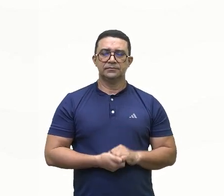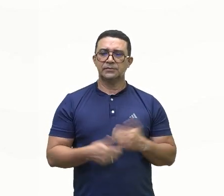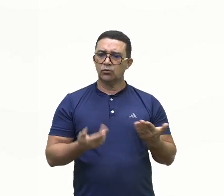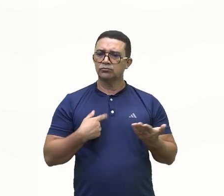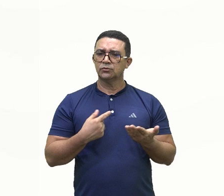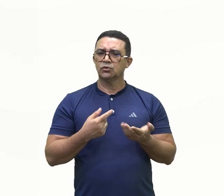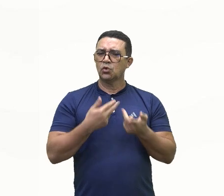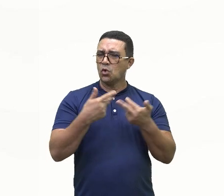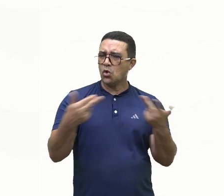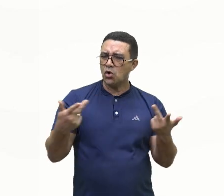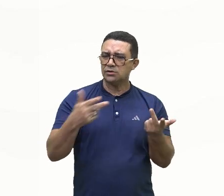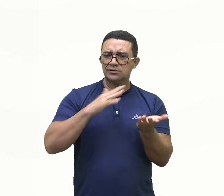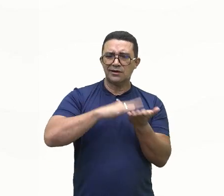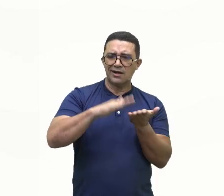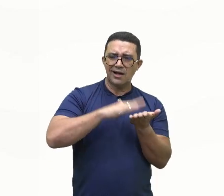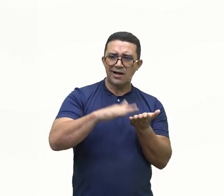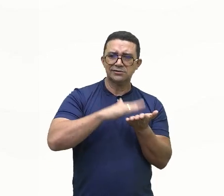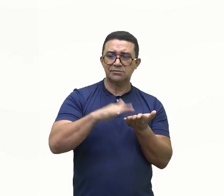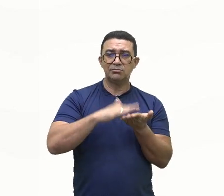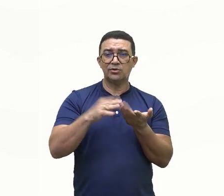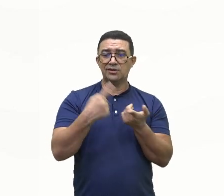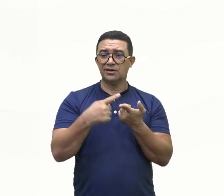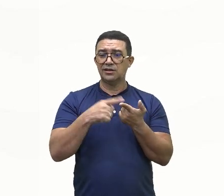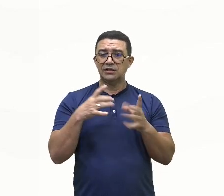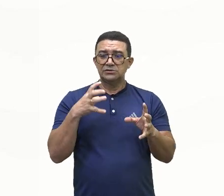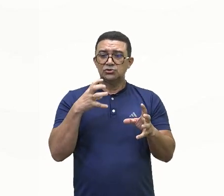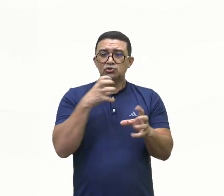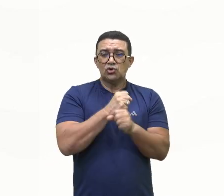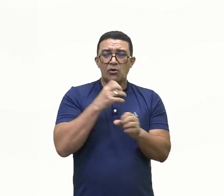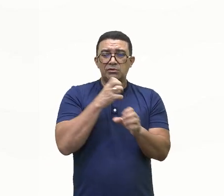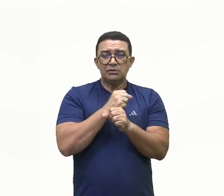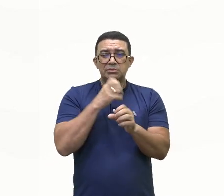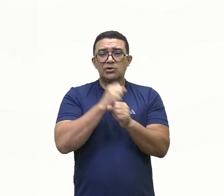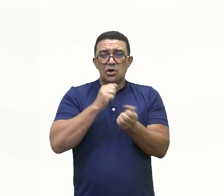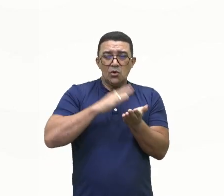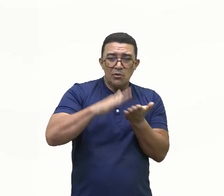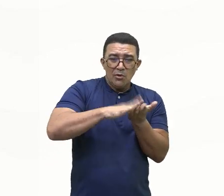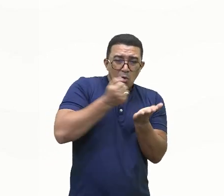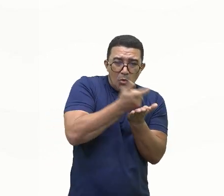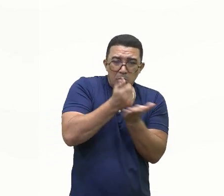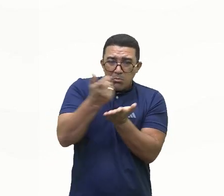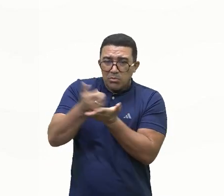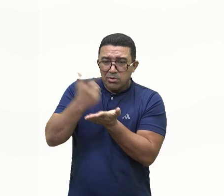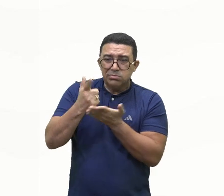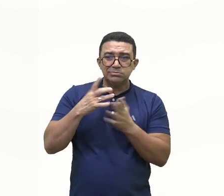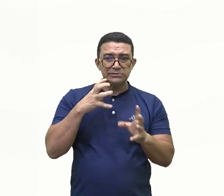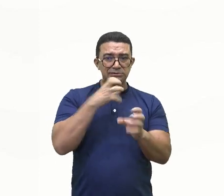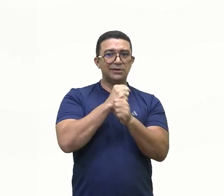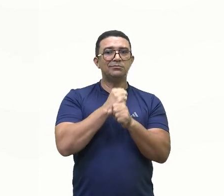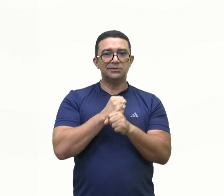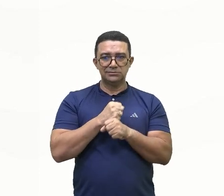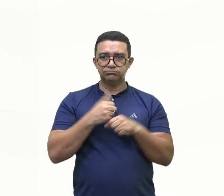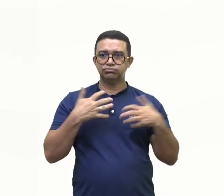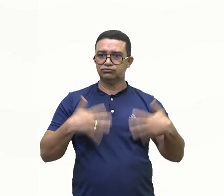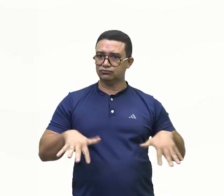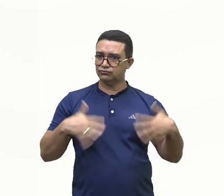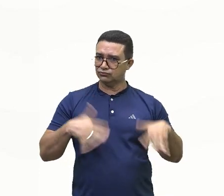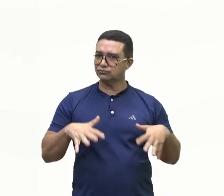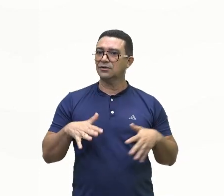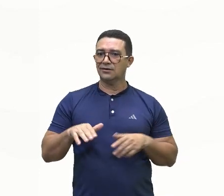pequenos gastos, pois a soma de muitos poucos pode ser bem relevante. Então, a gente